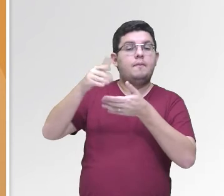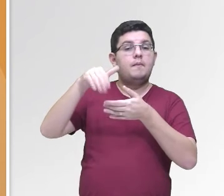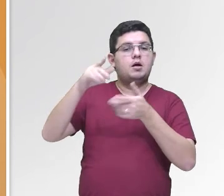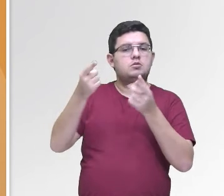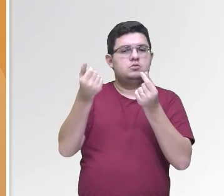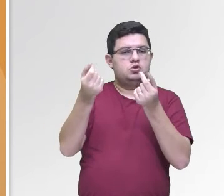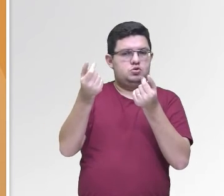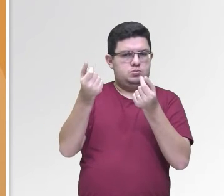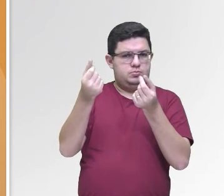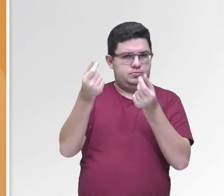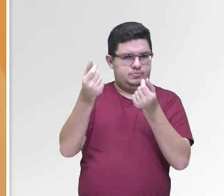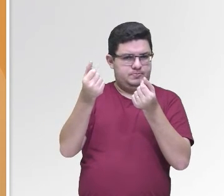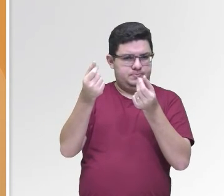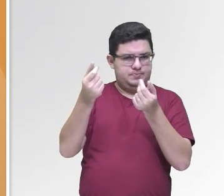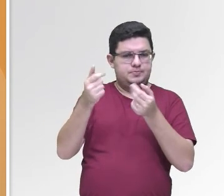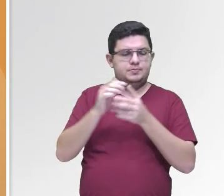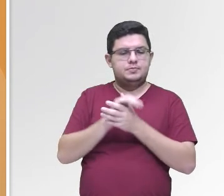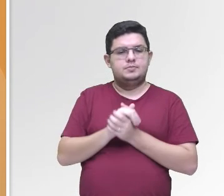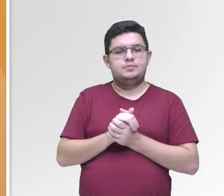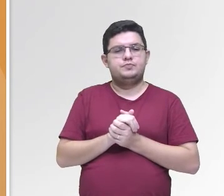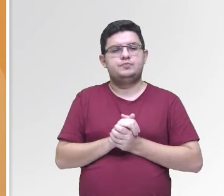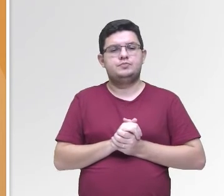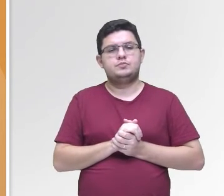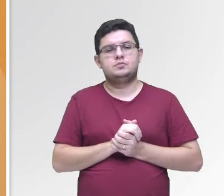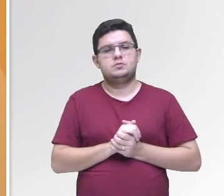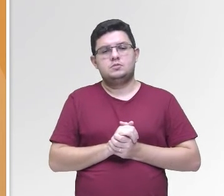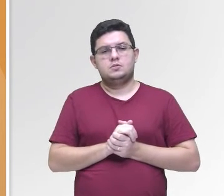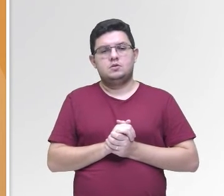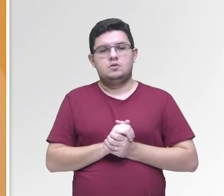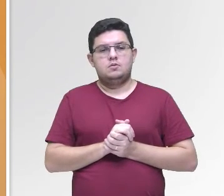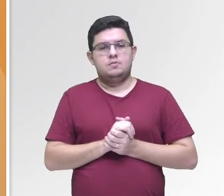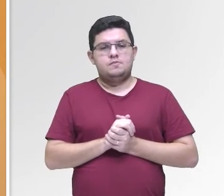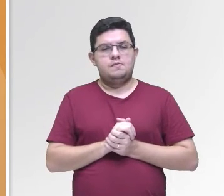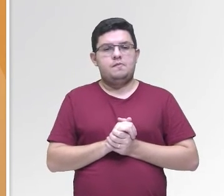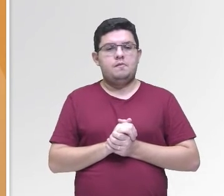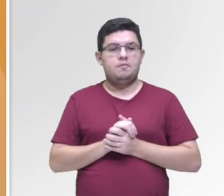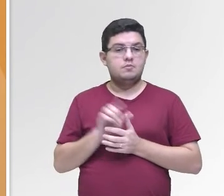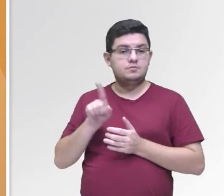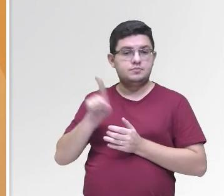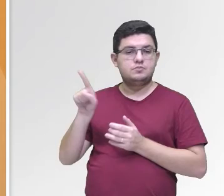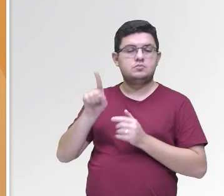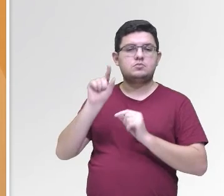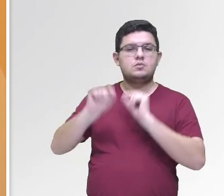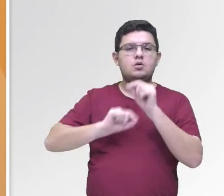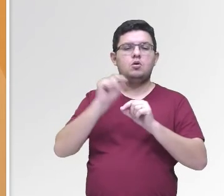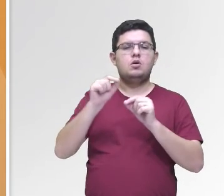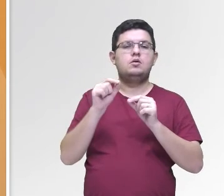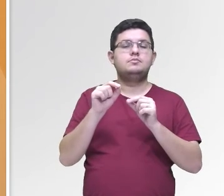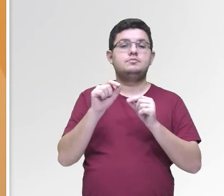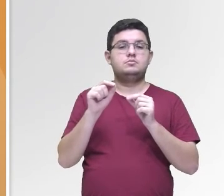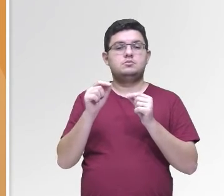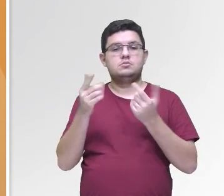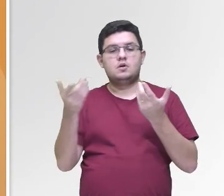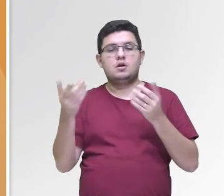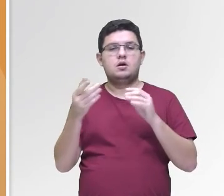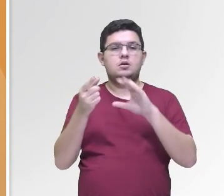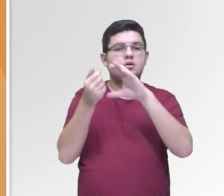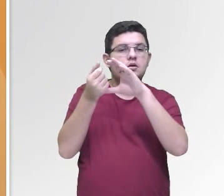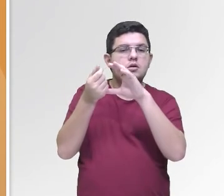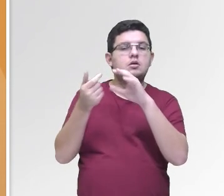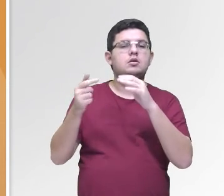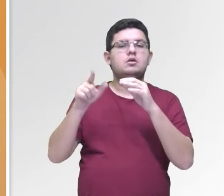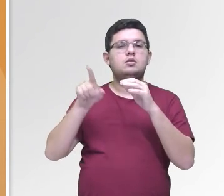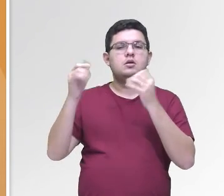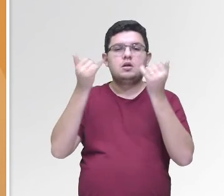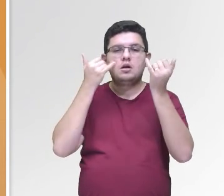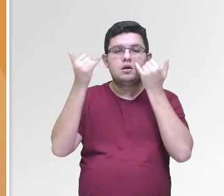do dinheiro, ok? Então, o capitalismo informacional, se a gente for parar para